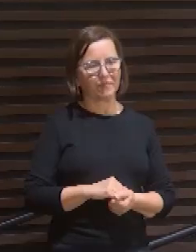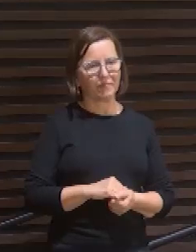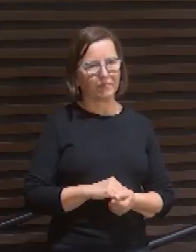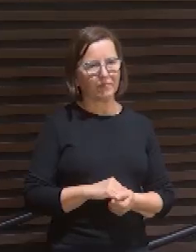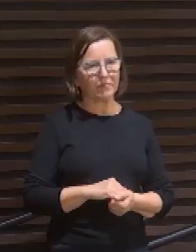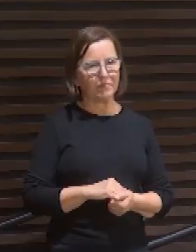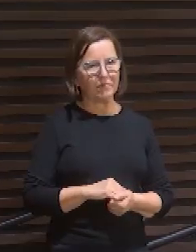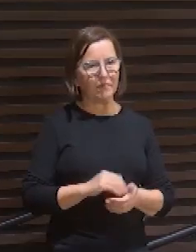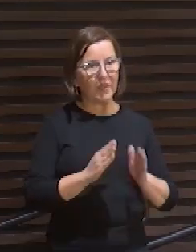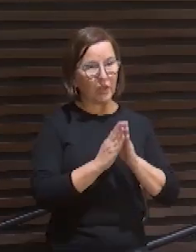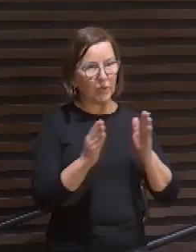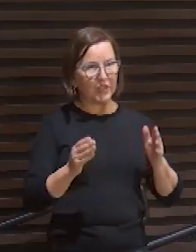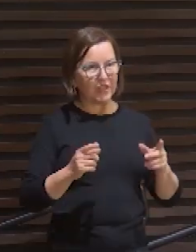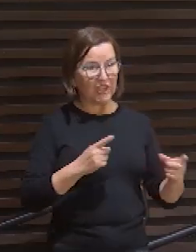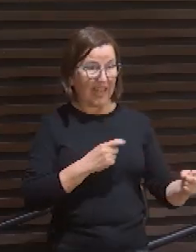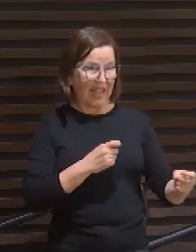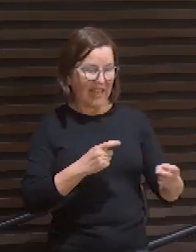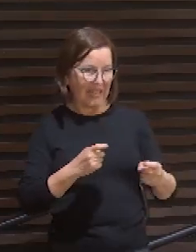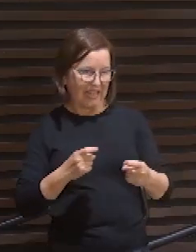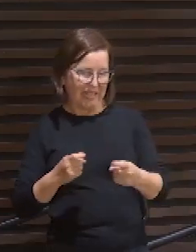Durante a Guerra Civil,